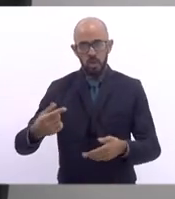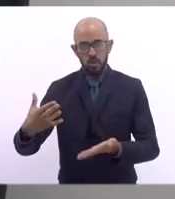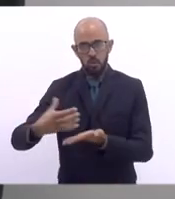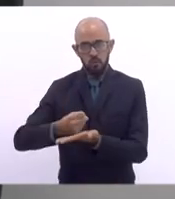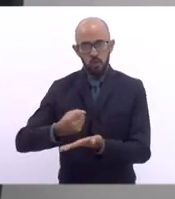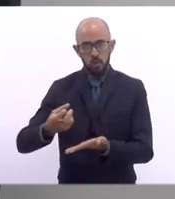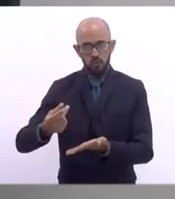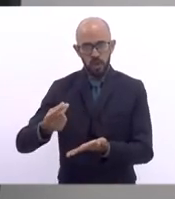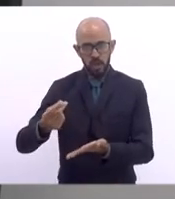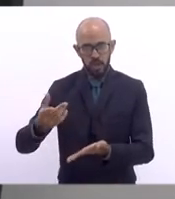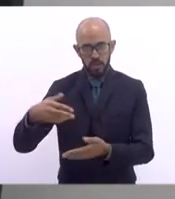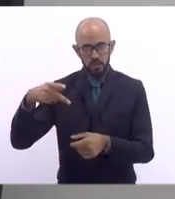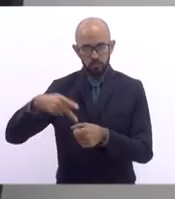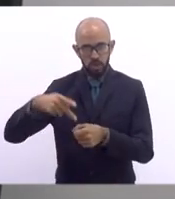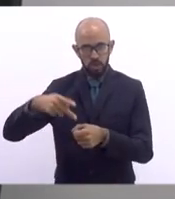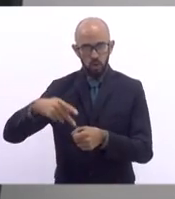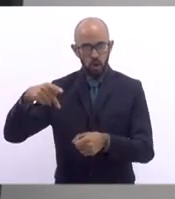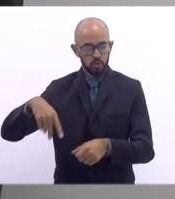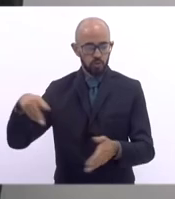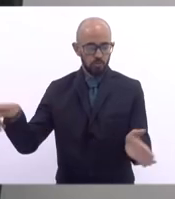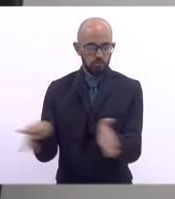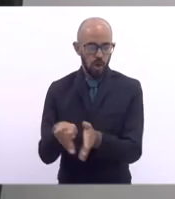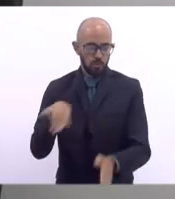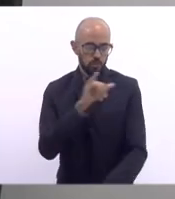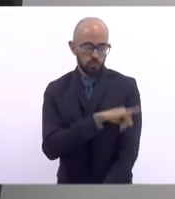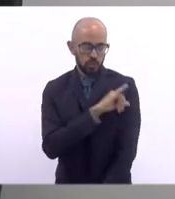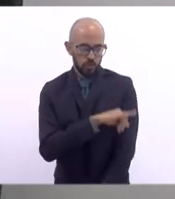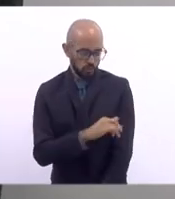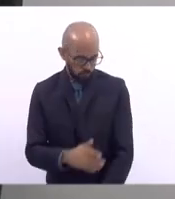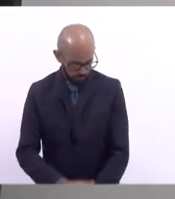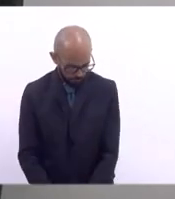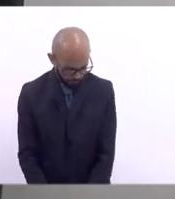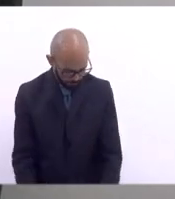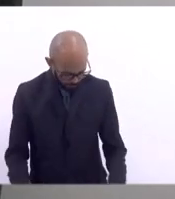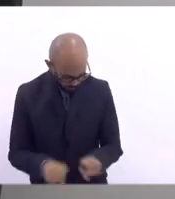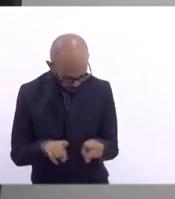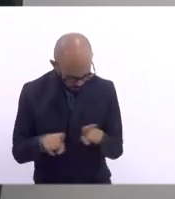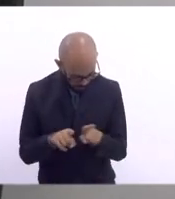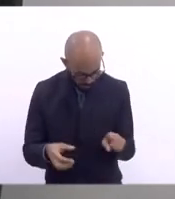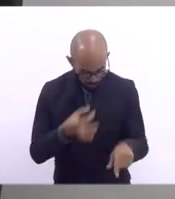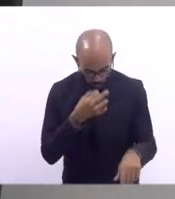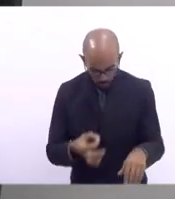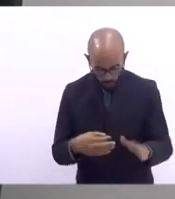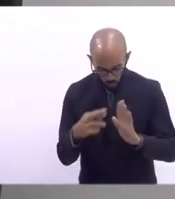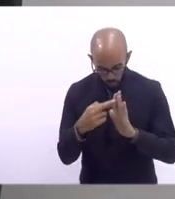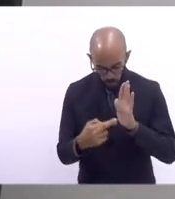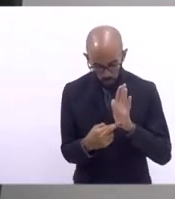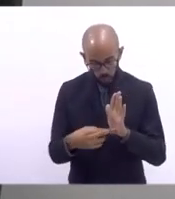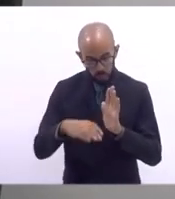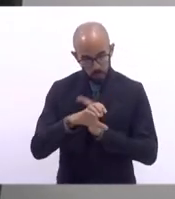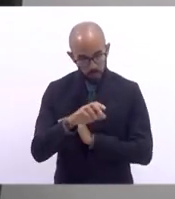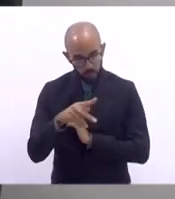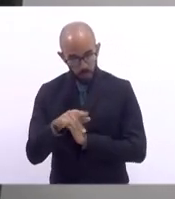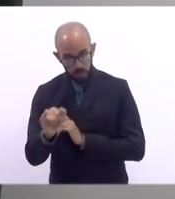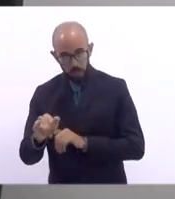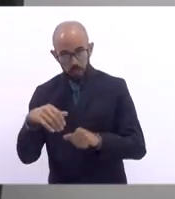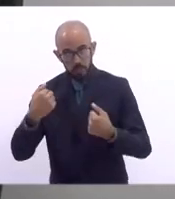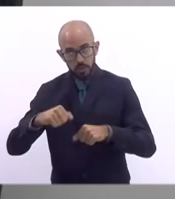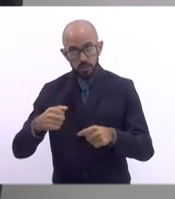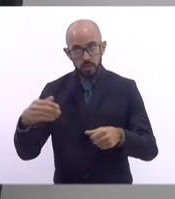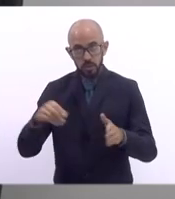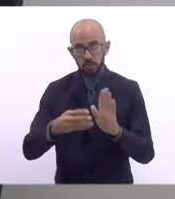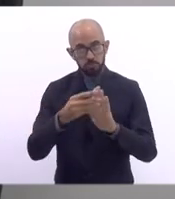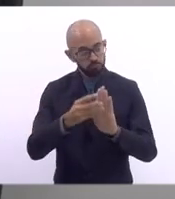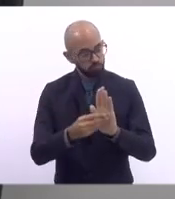que tem o Estado do Rio de Janeiro e acho que também o relatório da CPI tem que botar em Pauta e votar